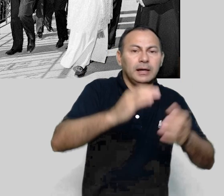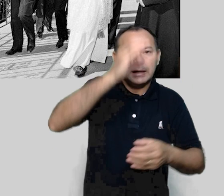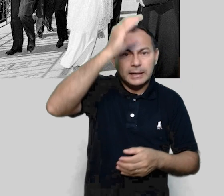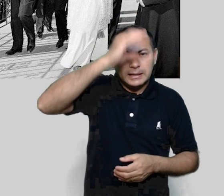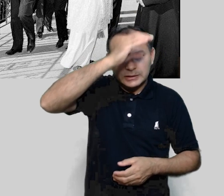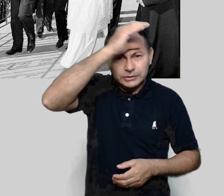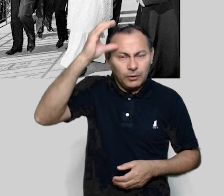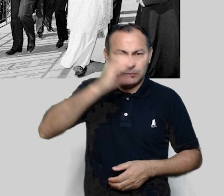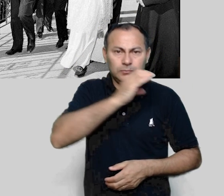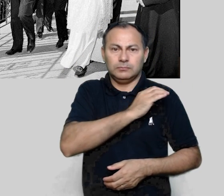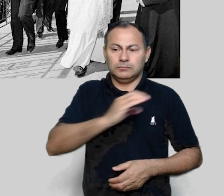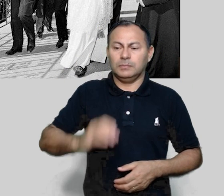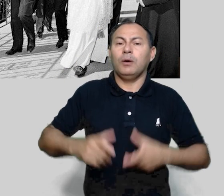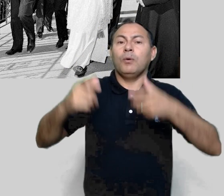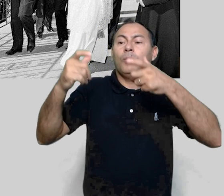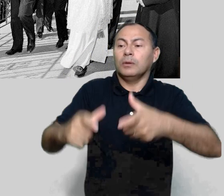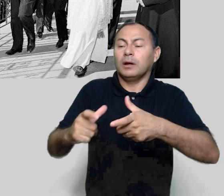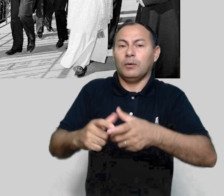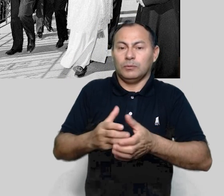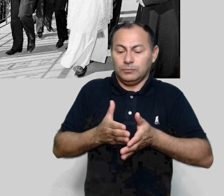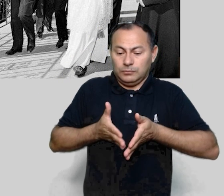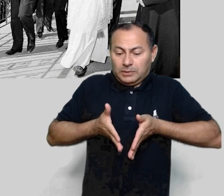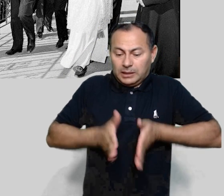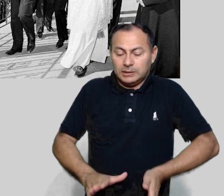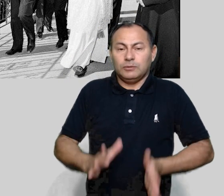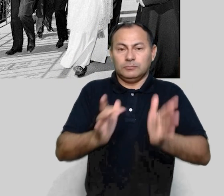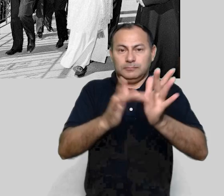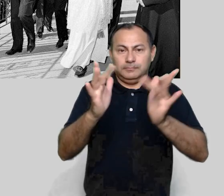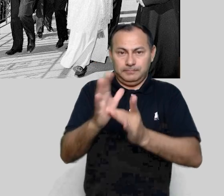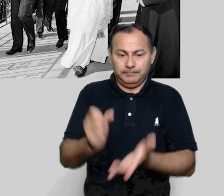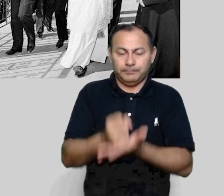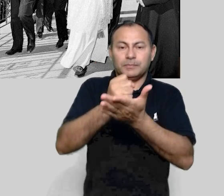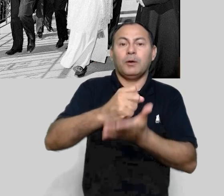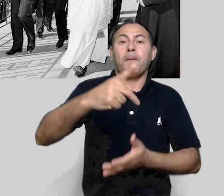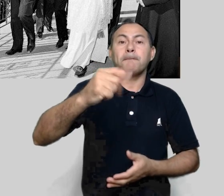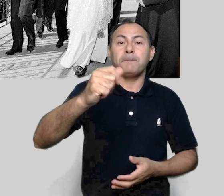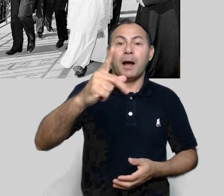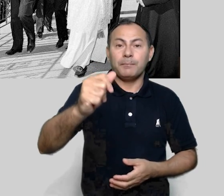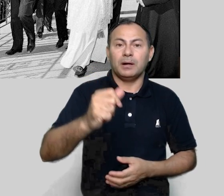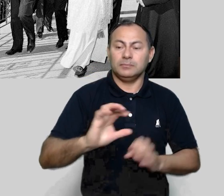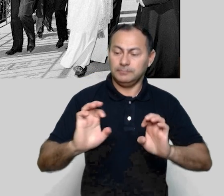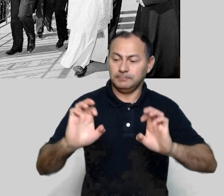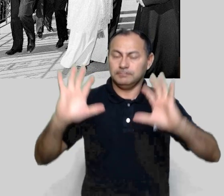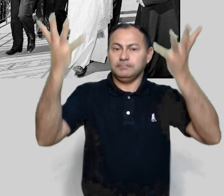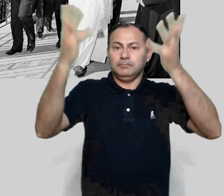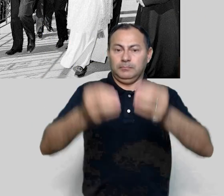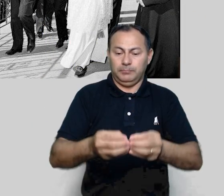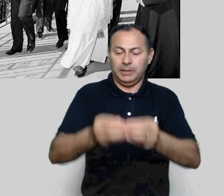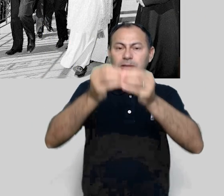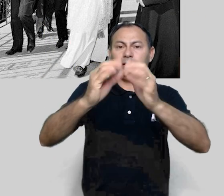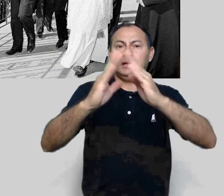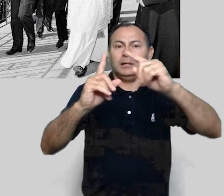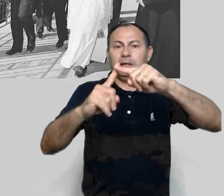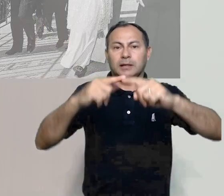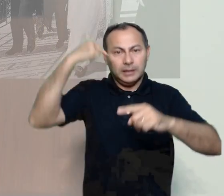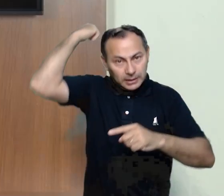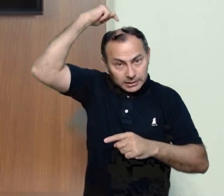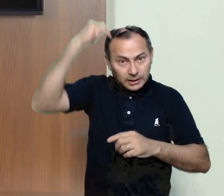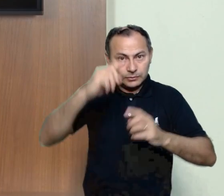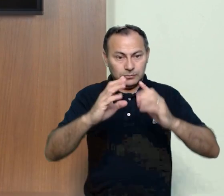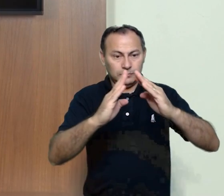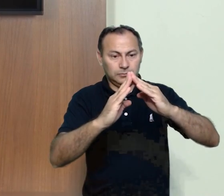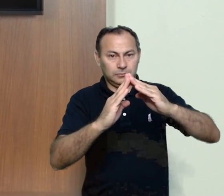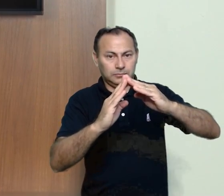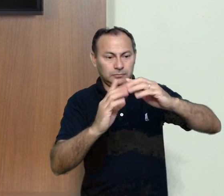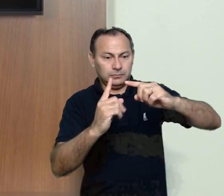cristãs, aos lugares onde nasceu o Salvador. O Papa celebrou a missa na Igreja do Santo